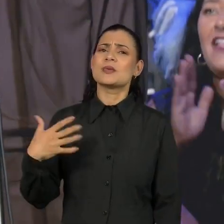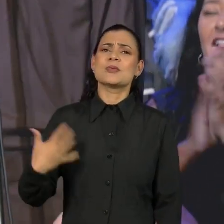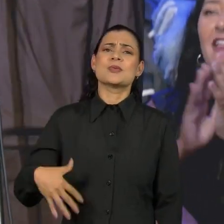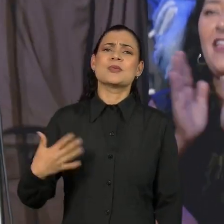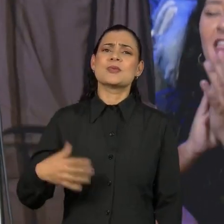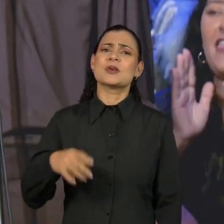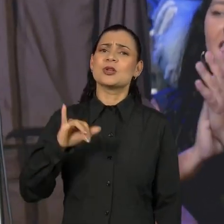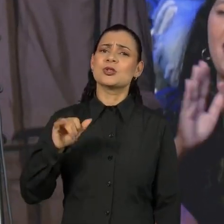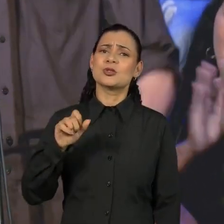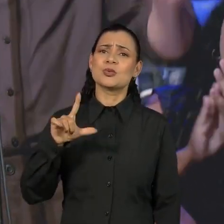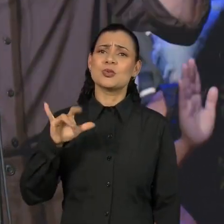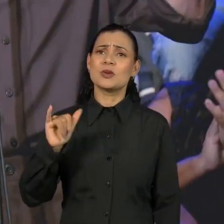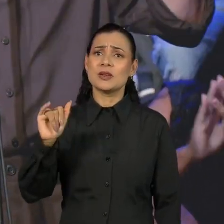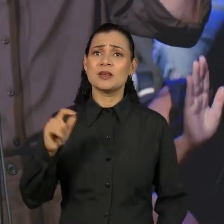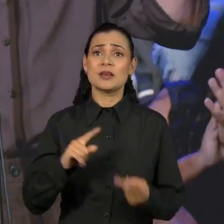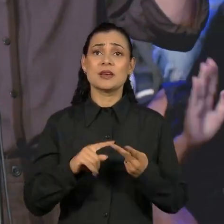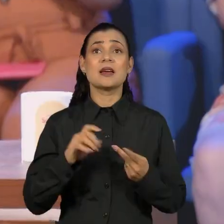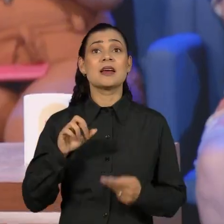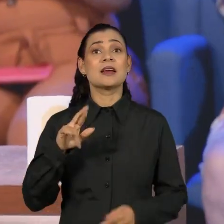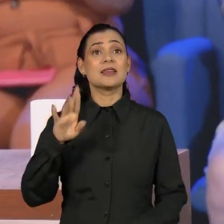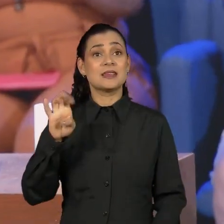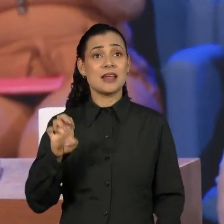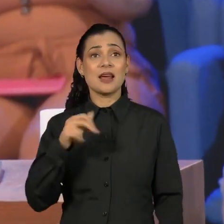linda voz, André Torquato,